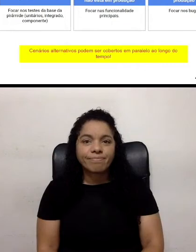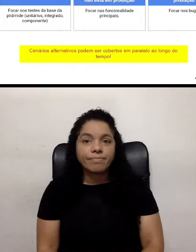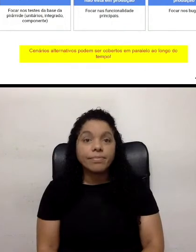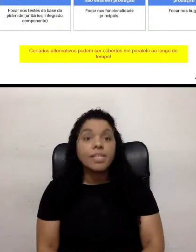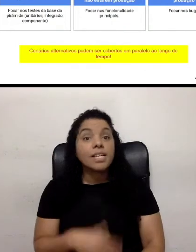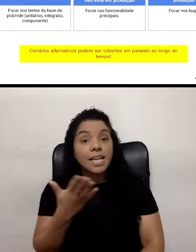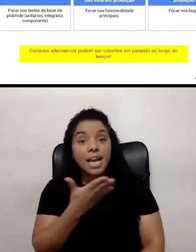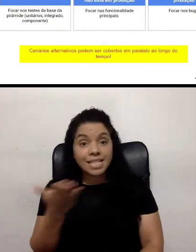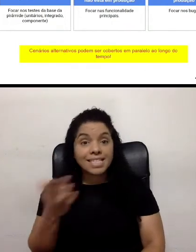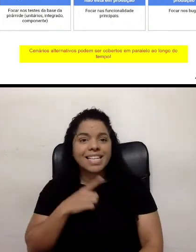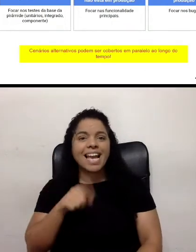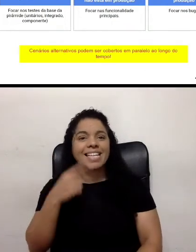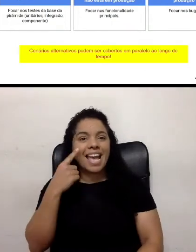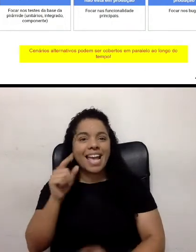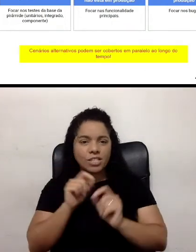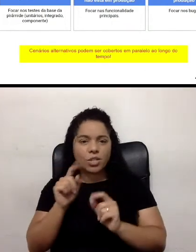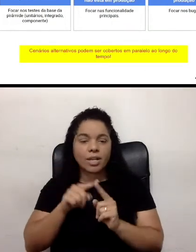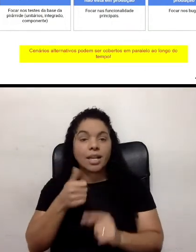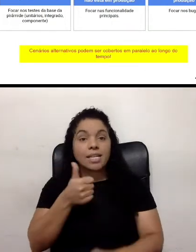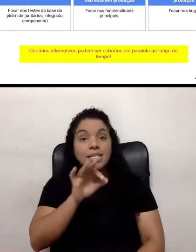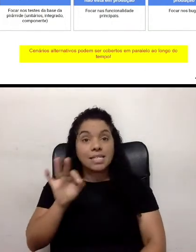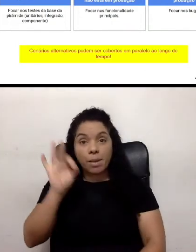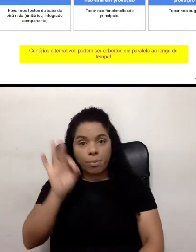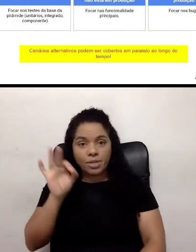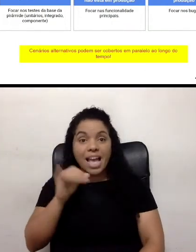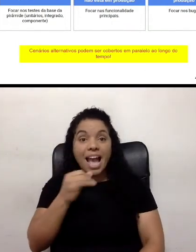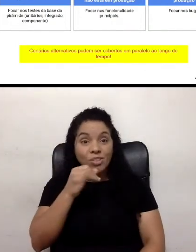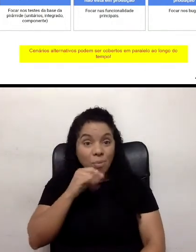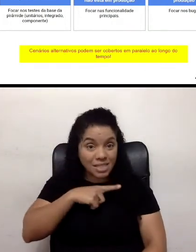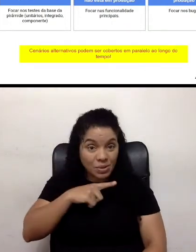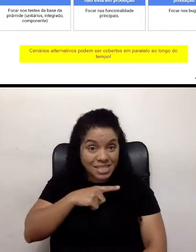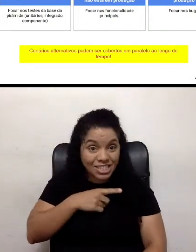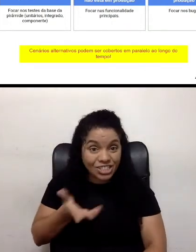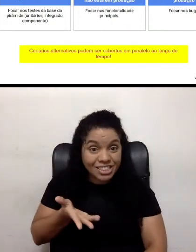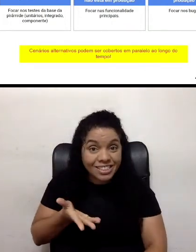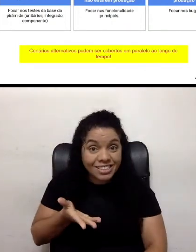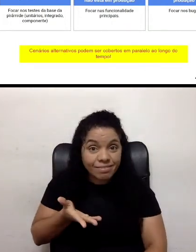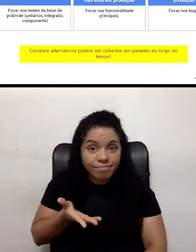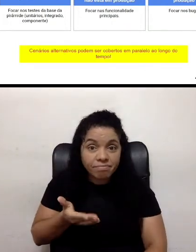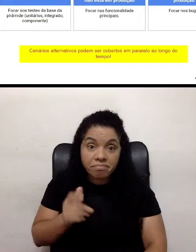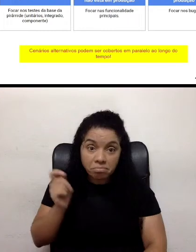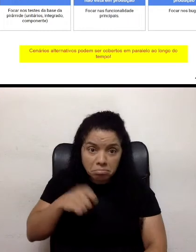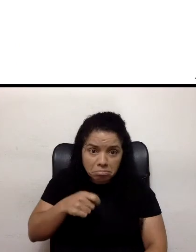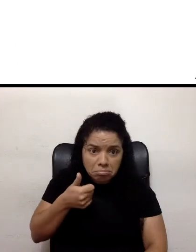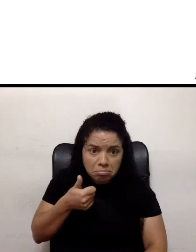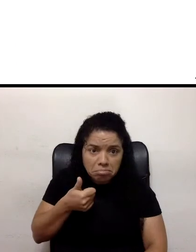aí, assim, vem aquela história, né? 100% de automação existe? É possível?